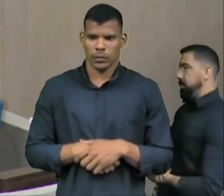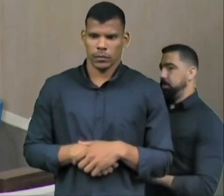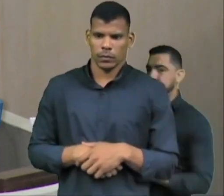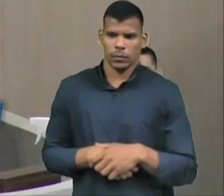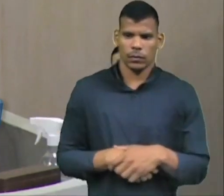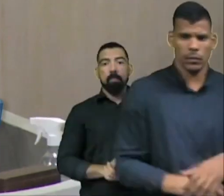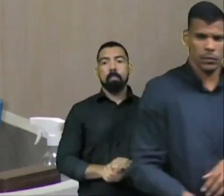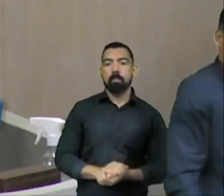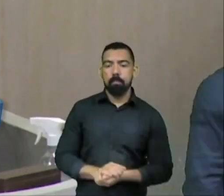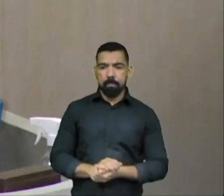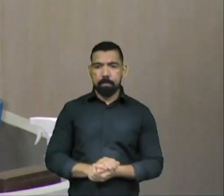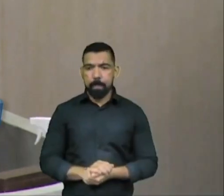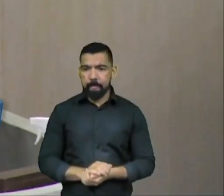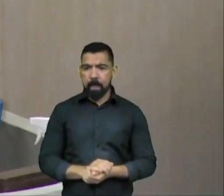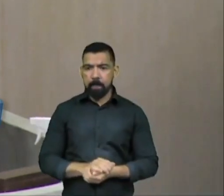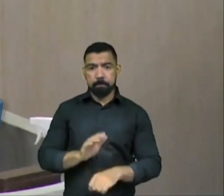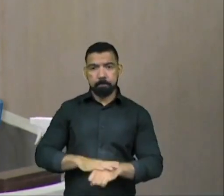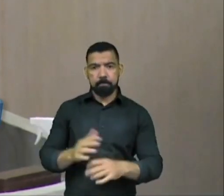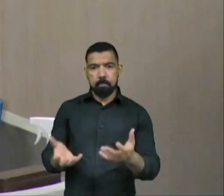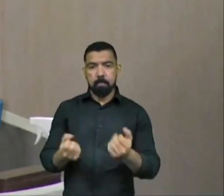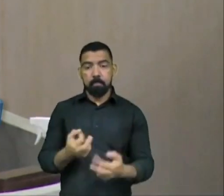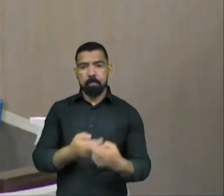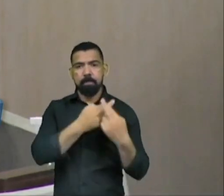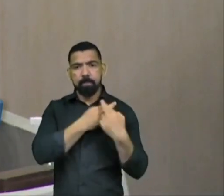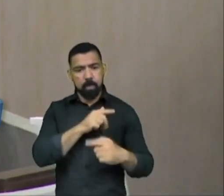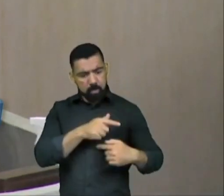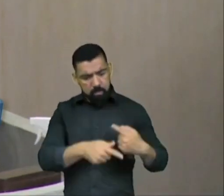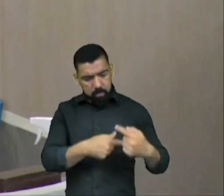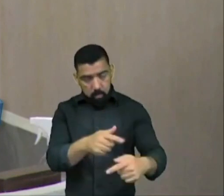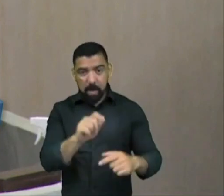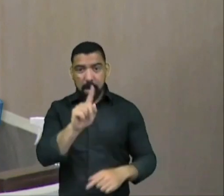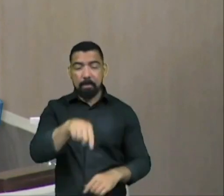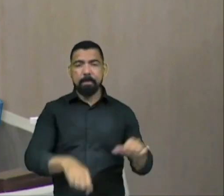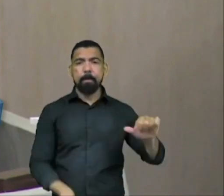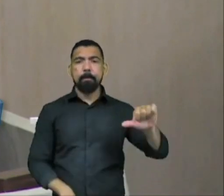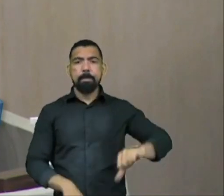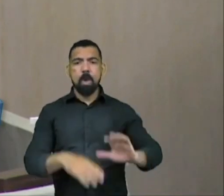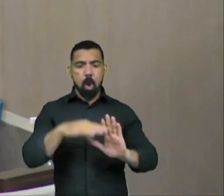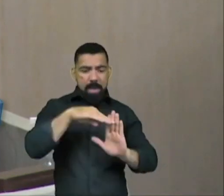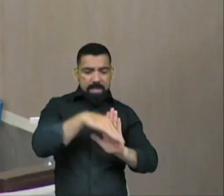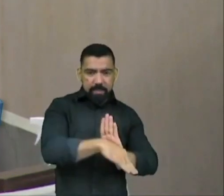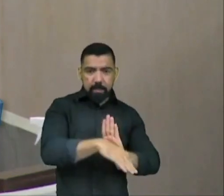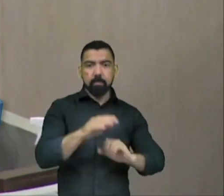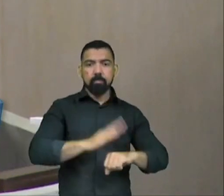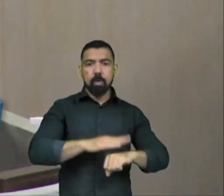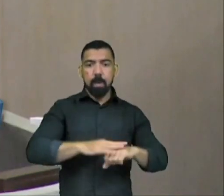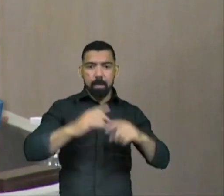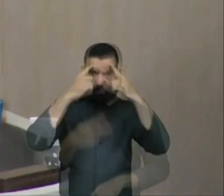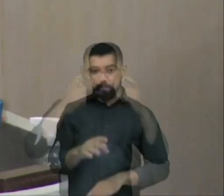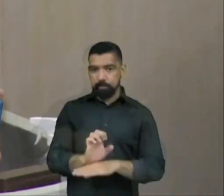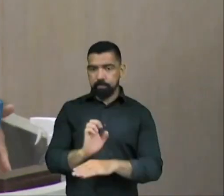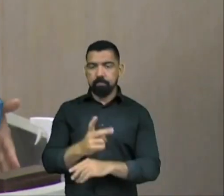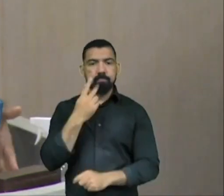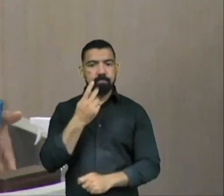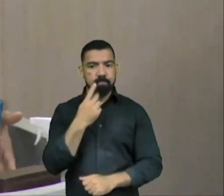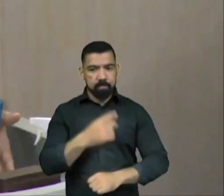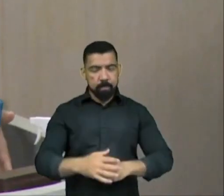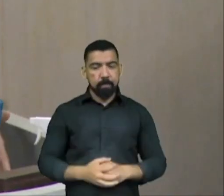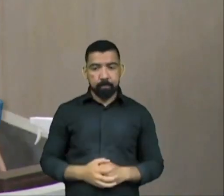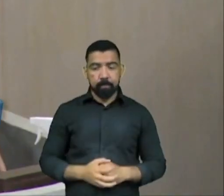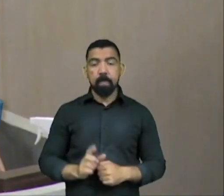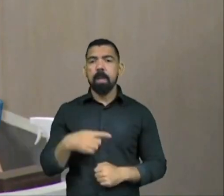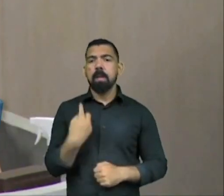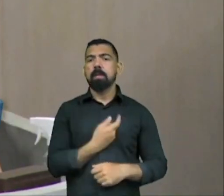procedimento, assume uma herança dos piores índices de violência, de criminalidade da história do Ceará. E aí nós